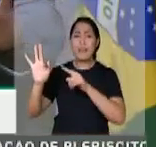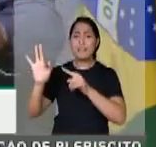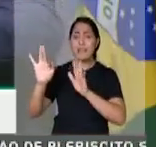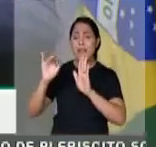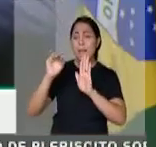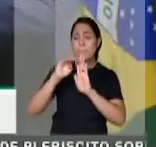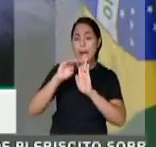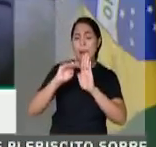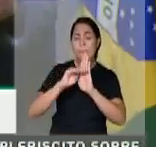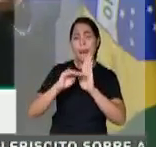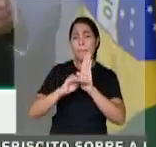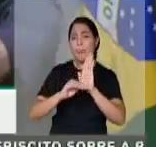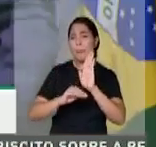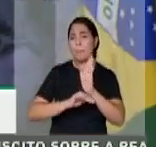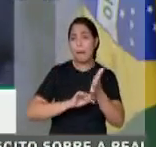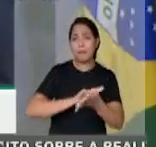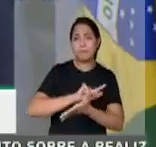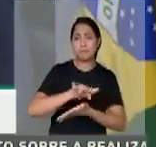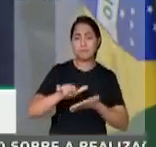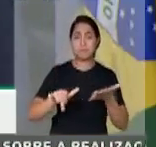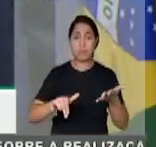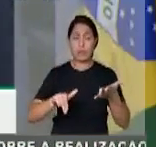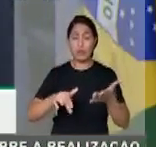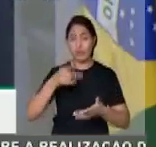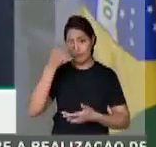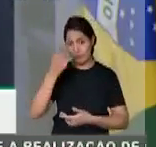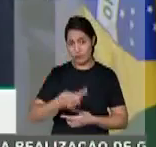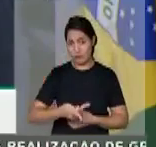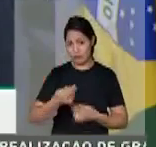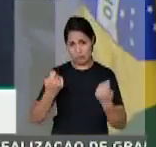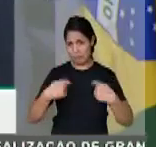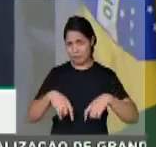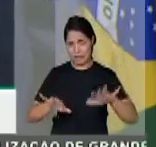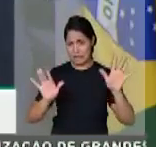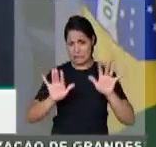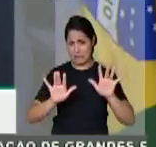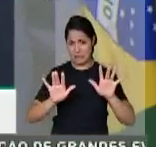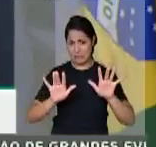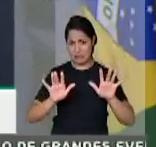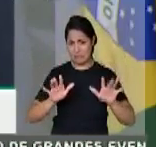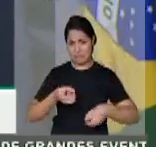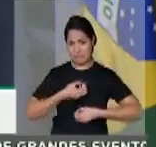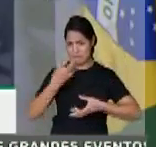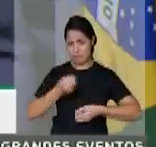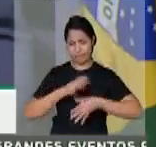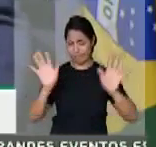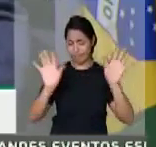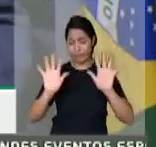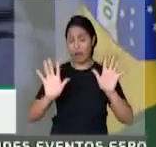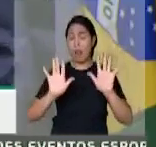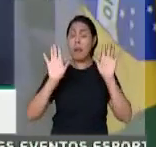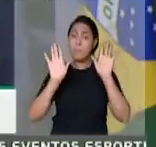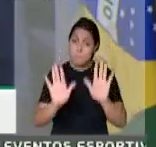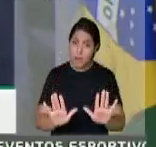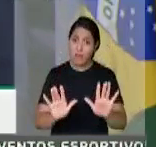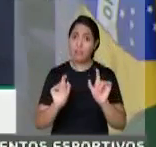história. No meu caso aqui, nesse momento, citá-las. Mas, pelo